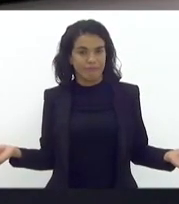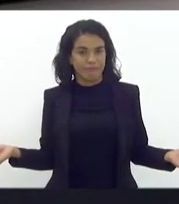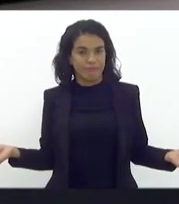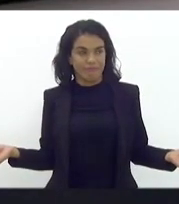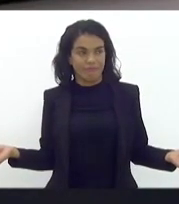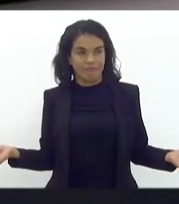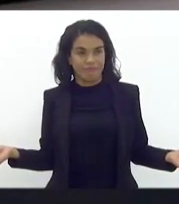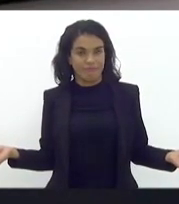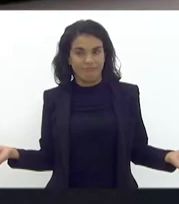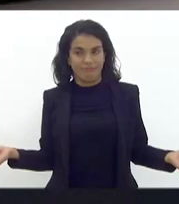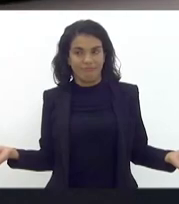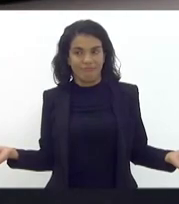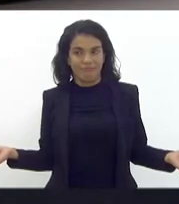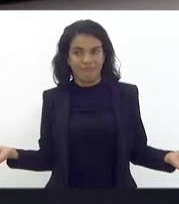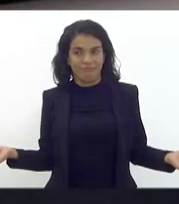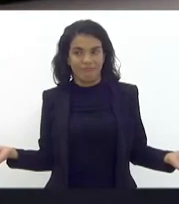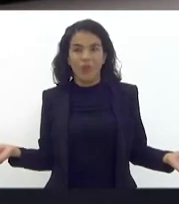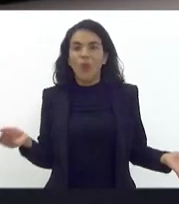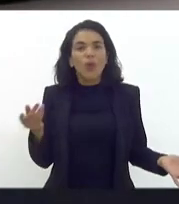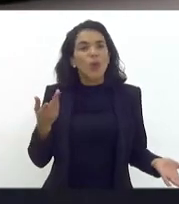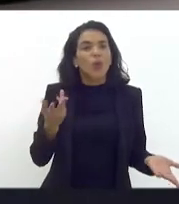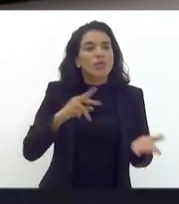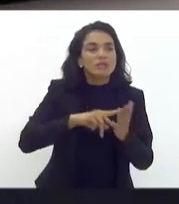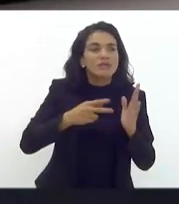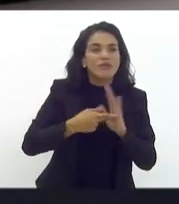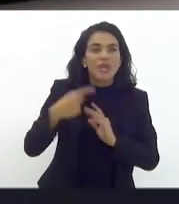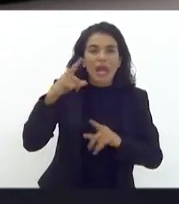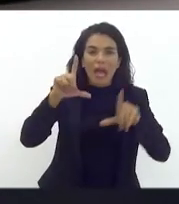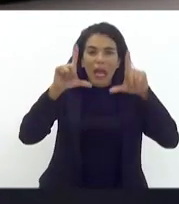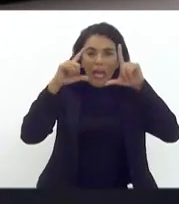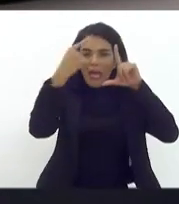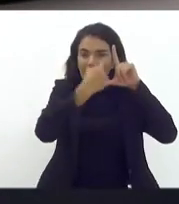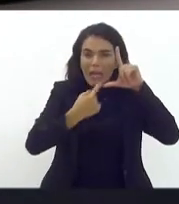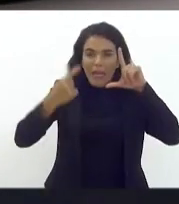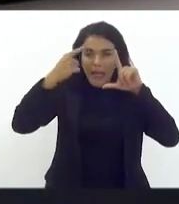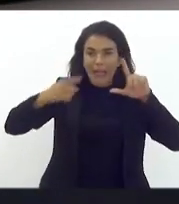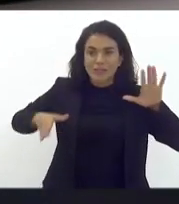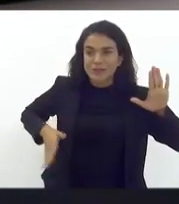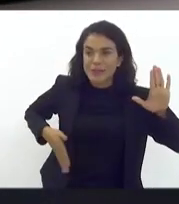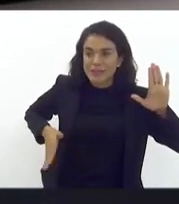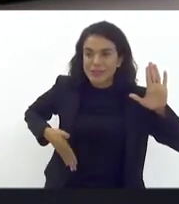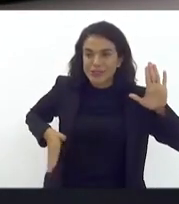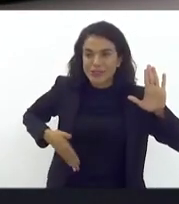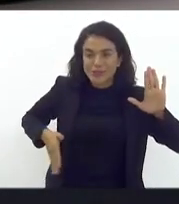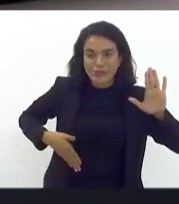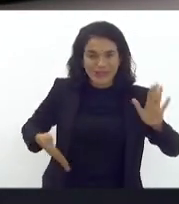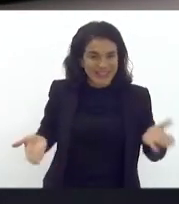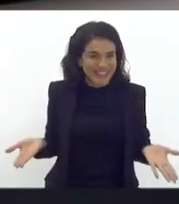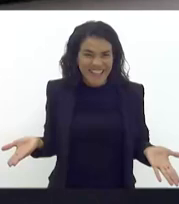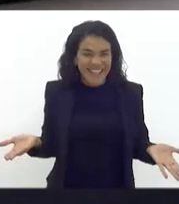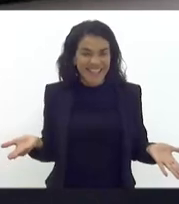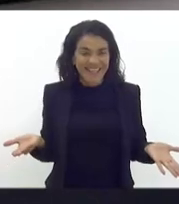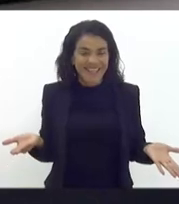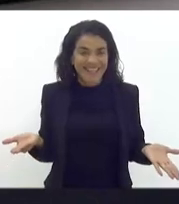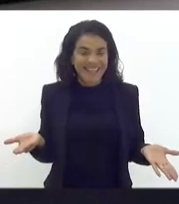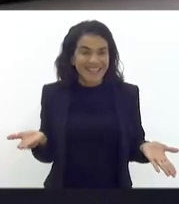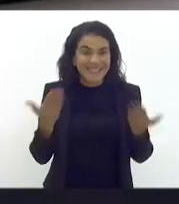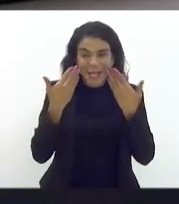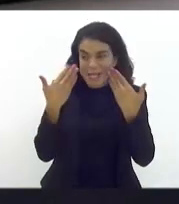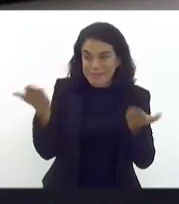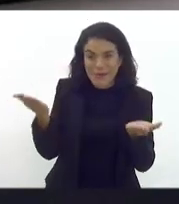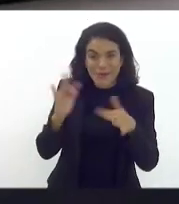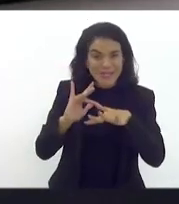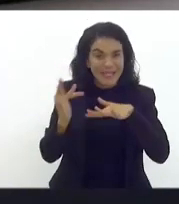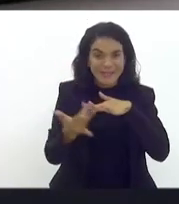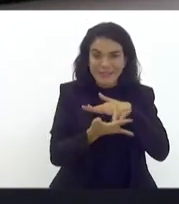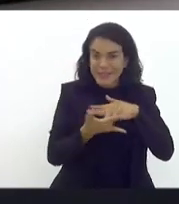tá então tem que começar o que que é a cara de bandido isso aí tá exposto nas mídias